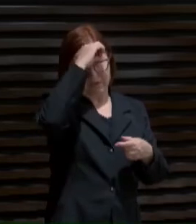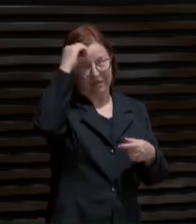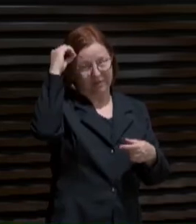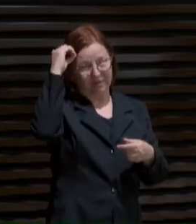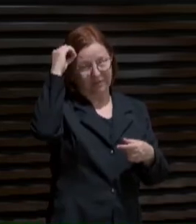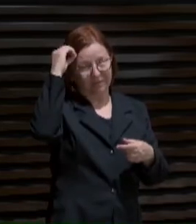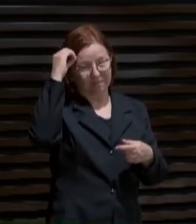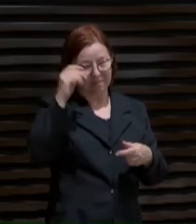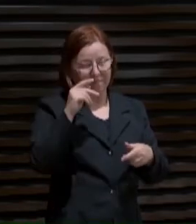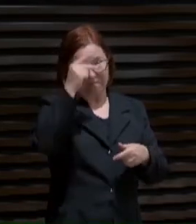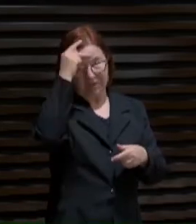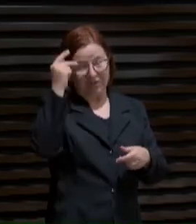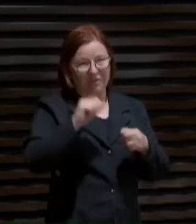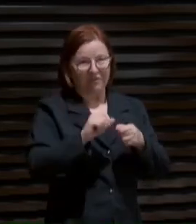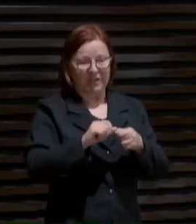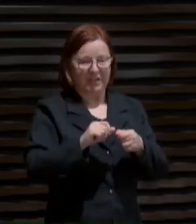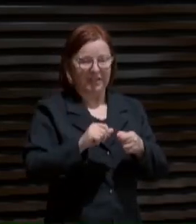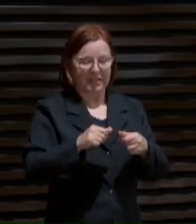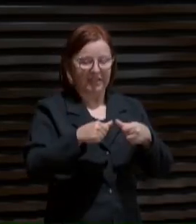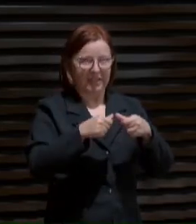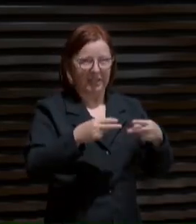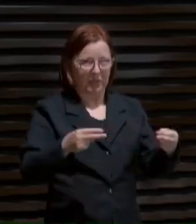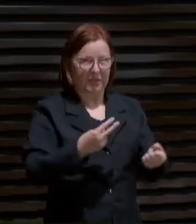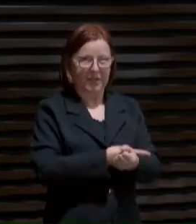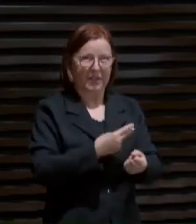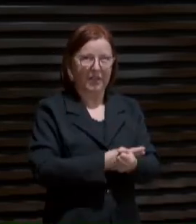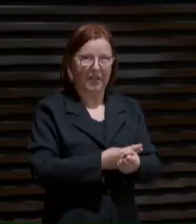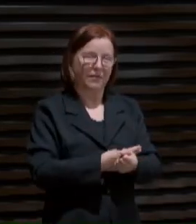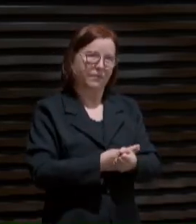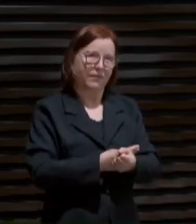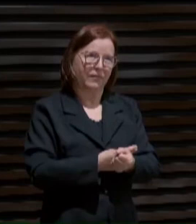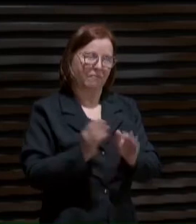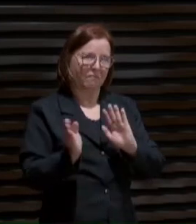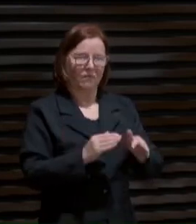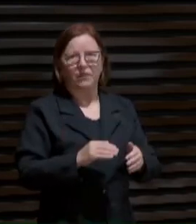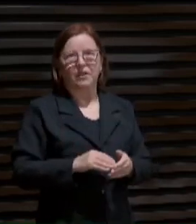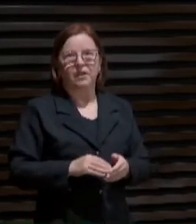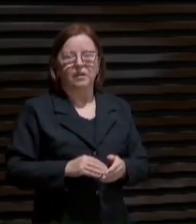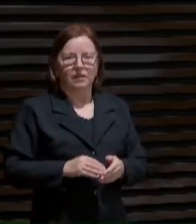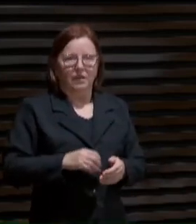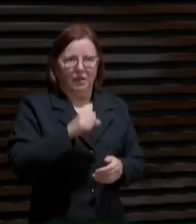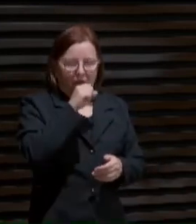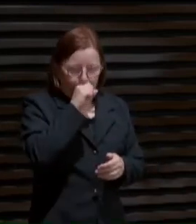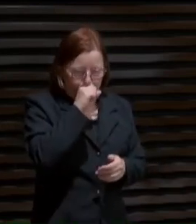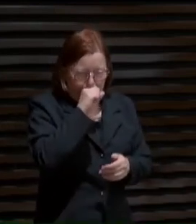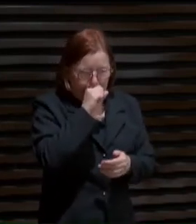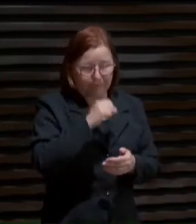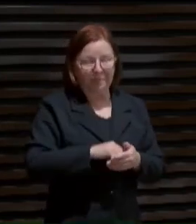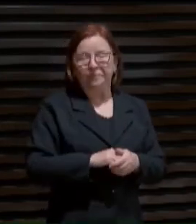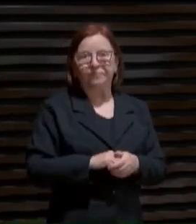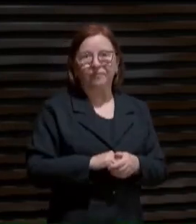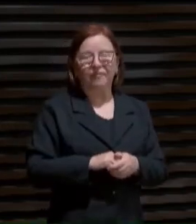abalado você veja a pergunta EA resposta do próprio salmista sobre a verdadeira a